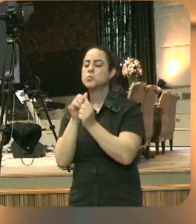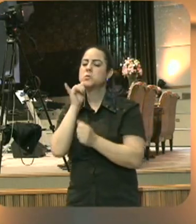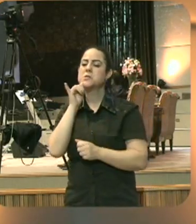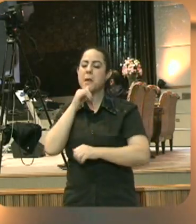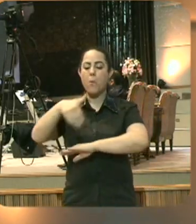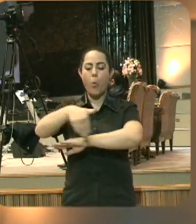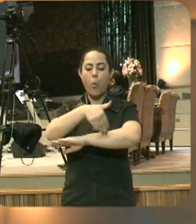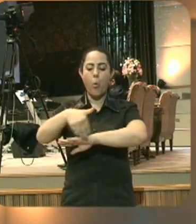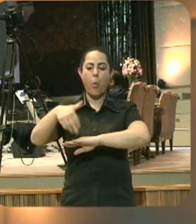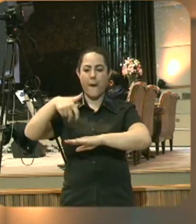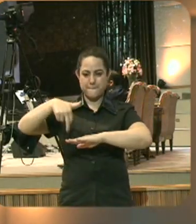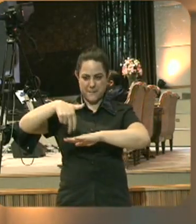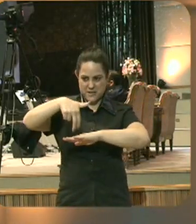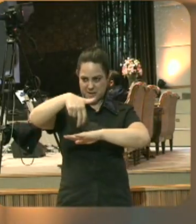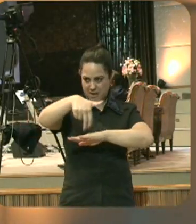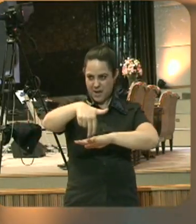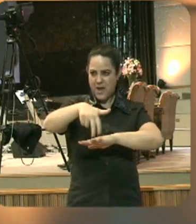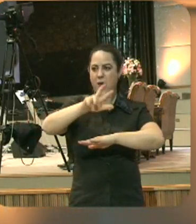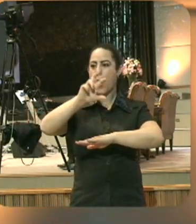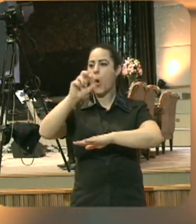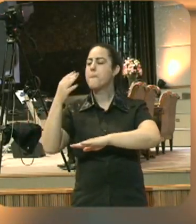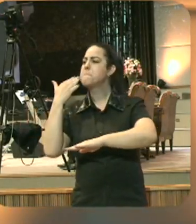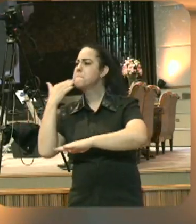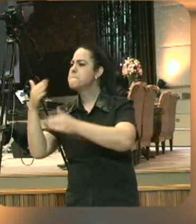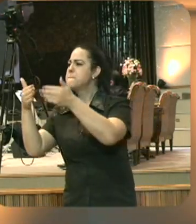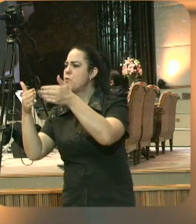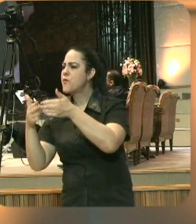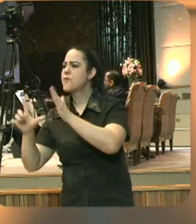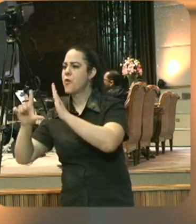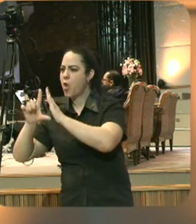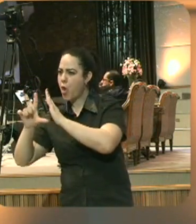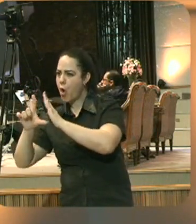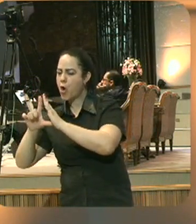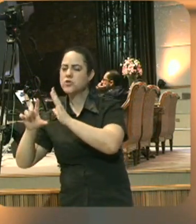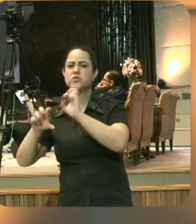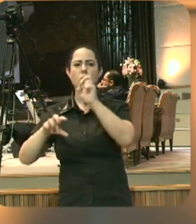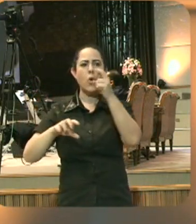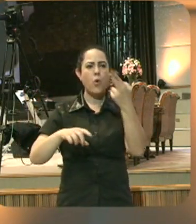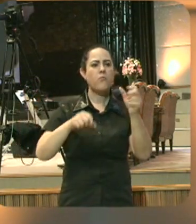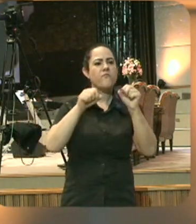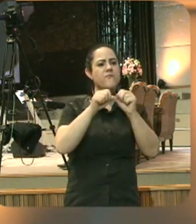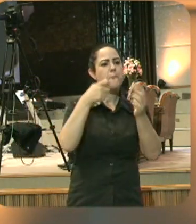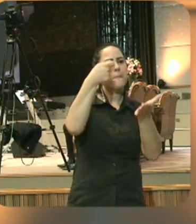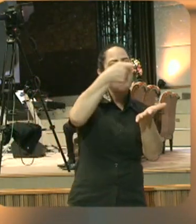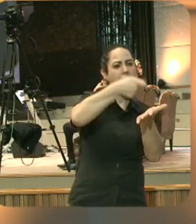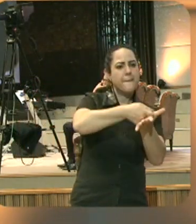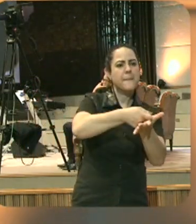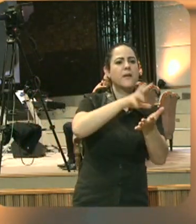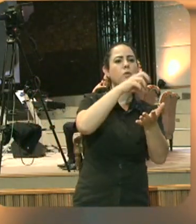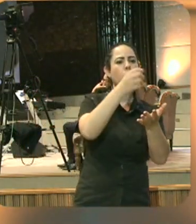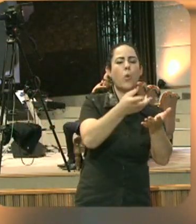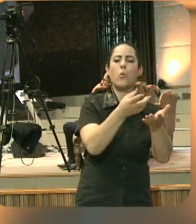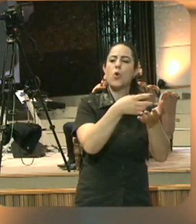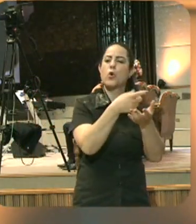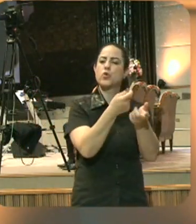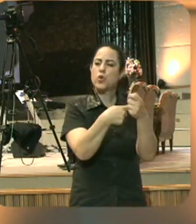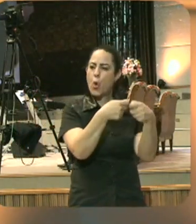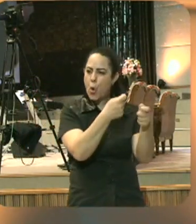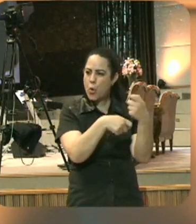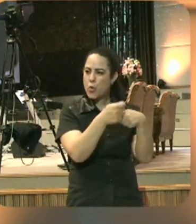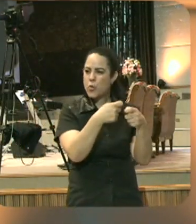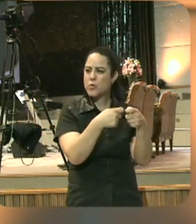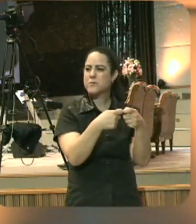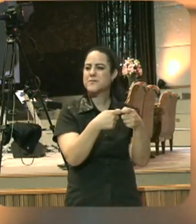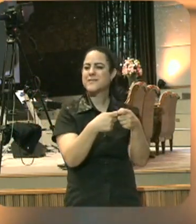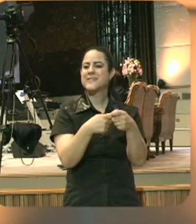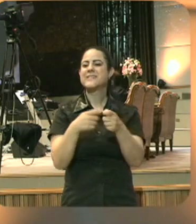atravessar a rua, como pedir alguma coisa numa loja, como fazer o pagamento, como receber o troco. Então